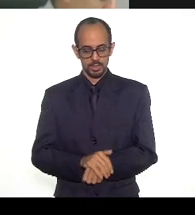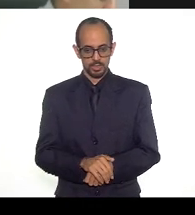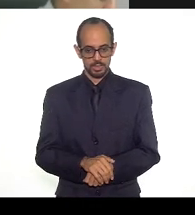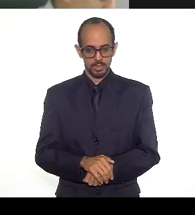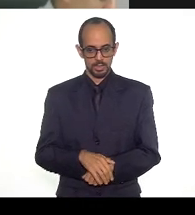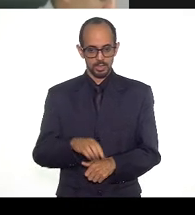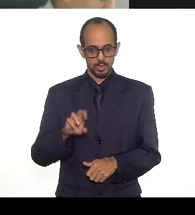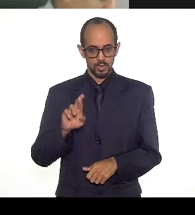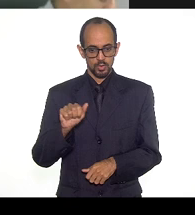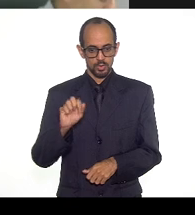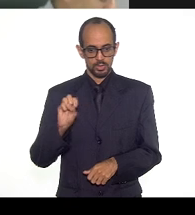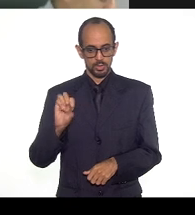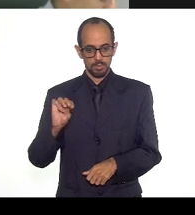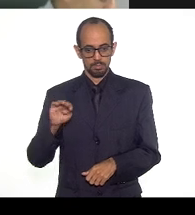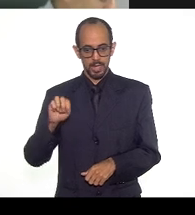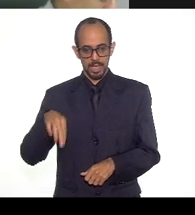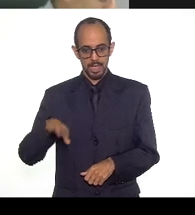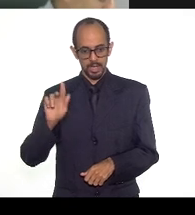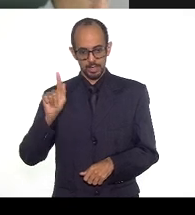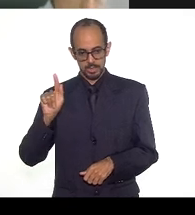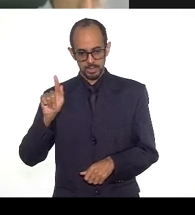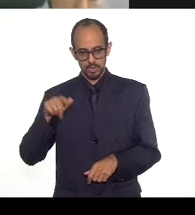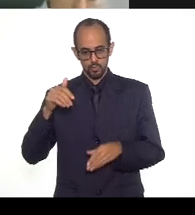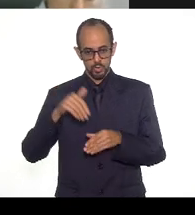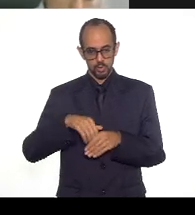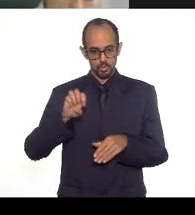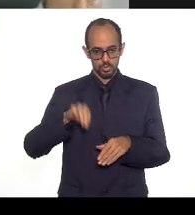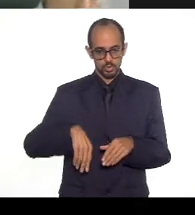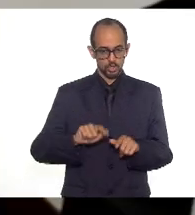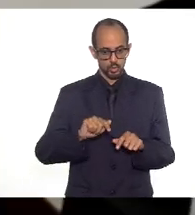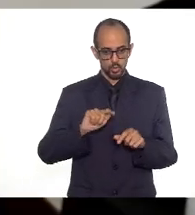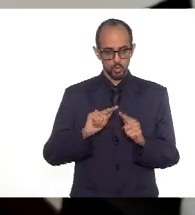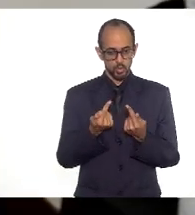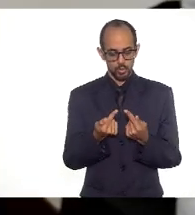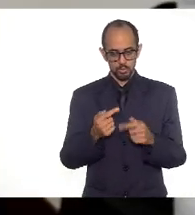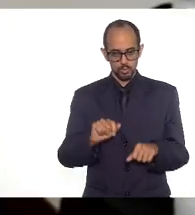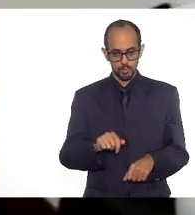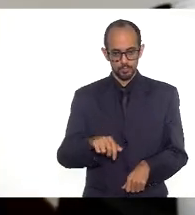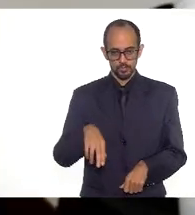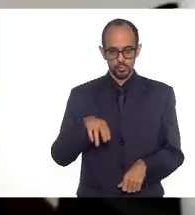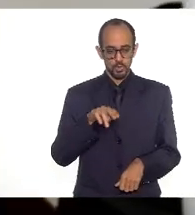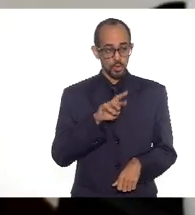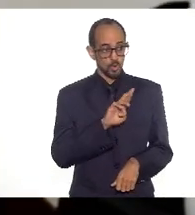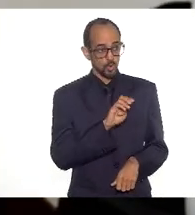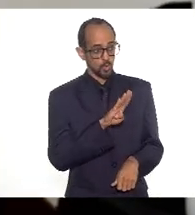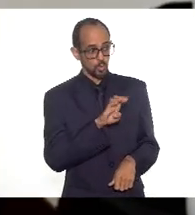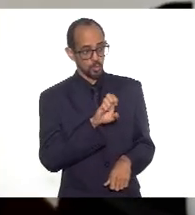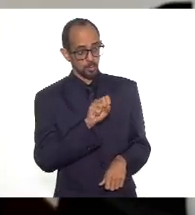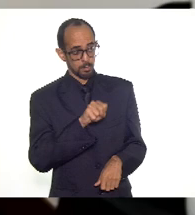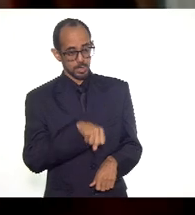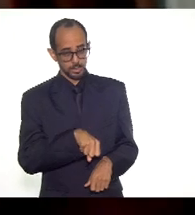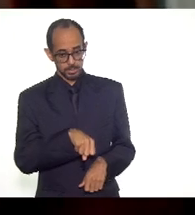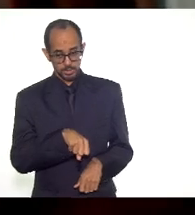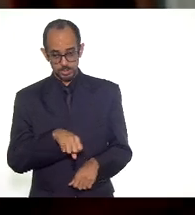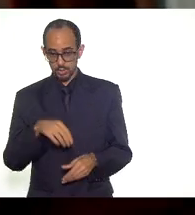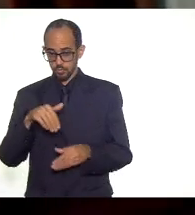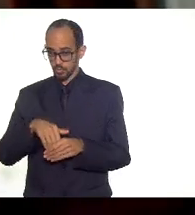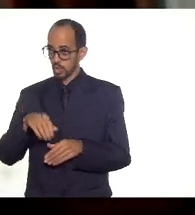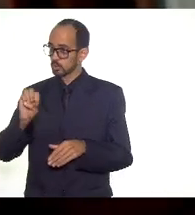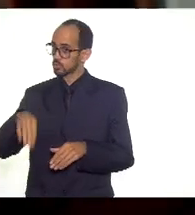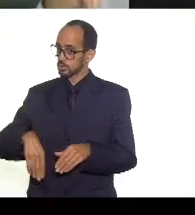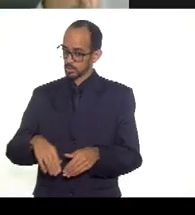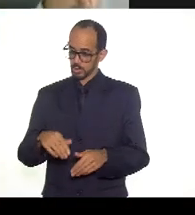Deputado Rosenberg Reis votou sim no grupo. Deputado Rubens Bontempo. Voto sim, senhor